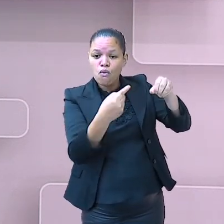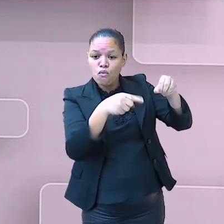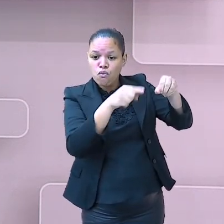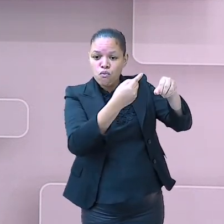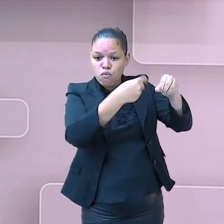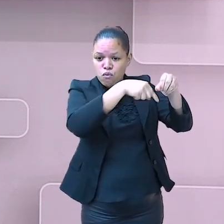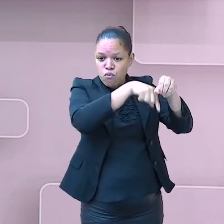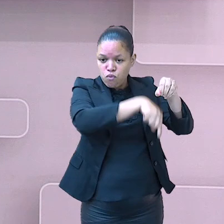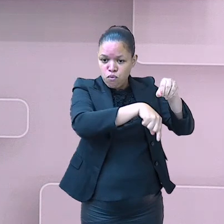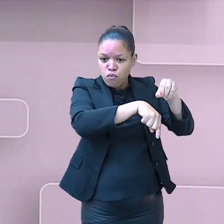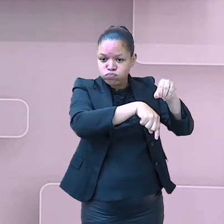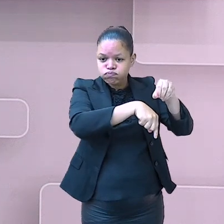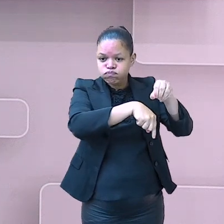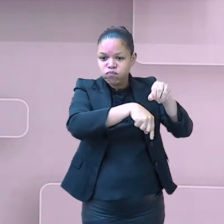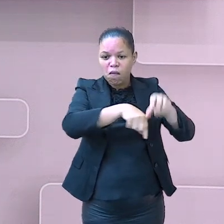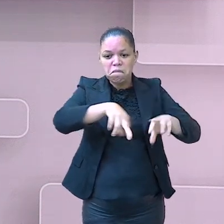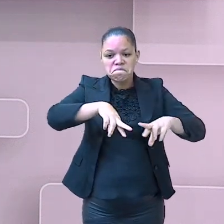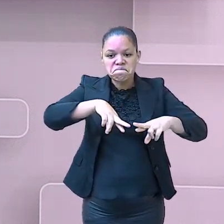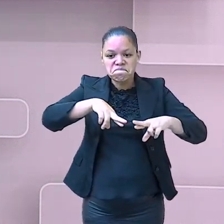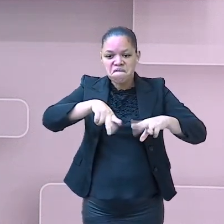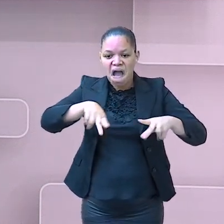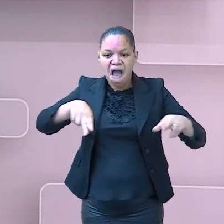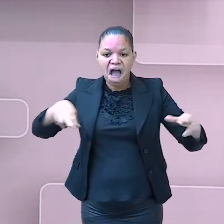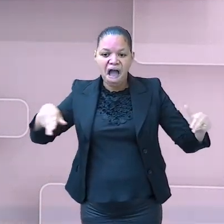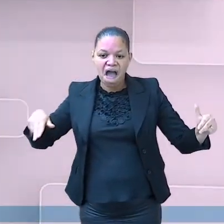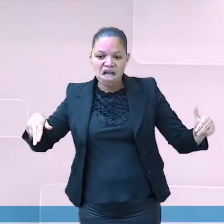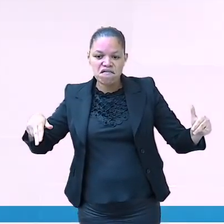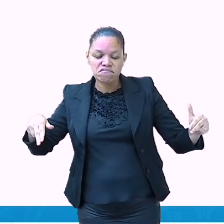ou ovovíparos, ok?